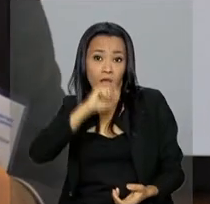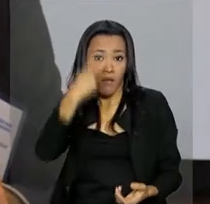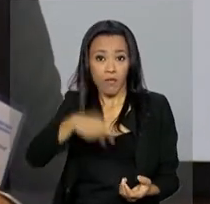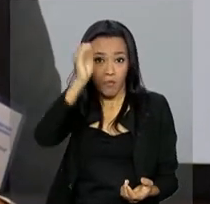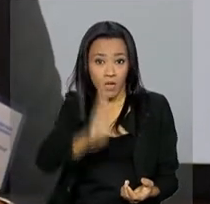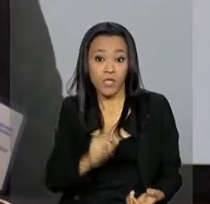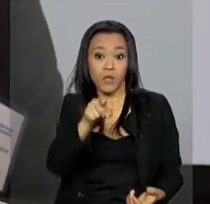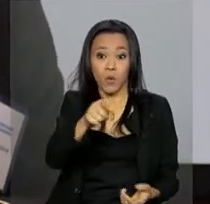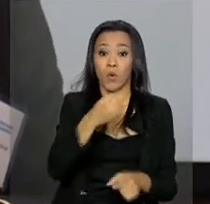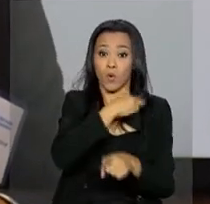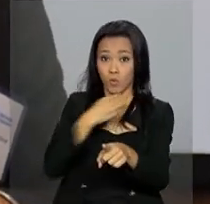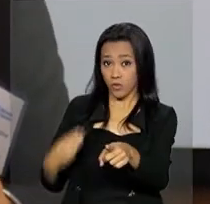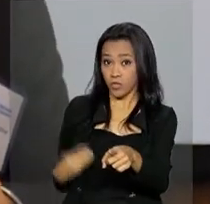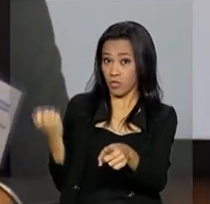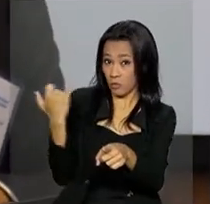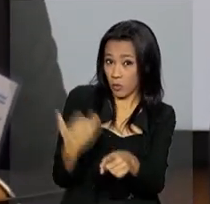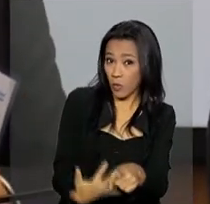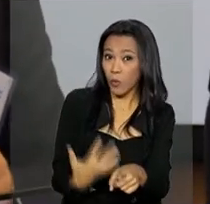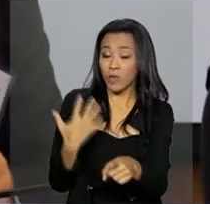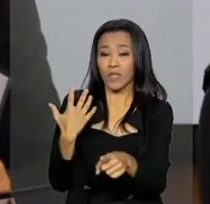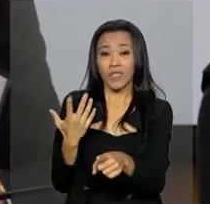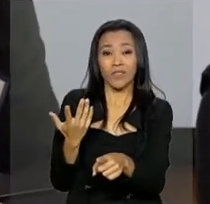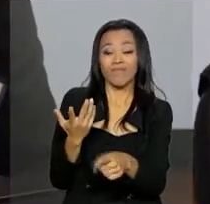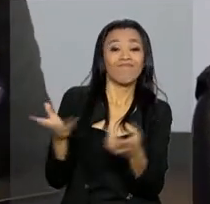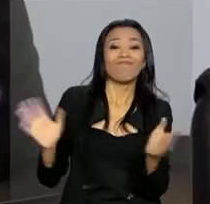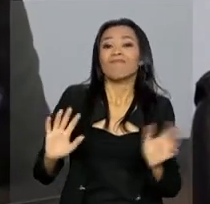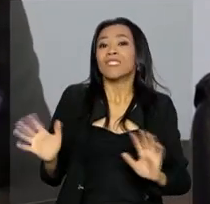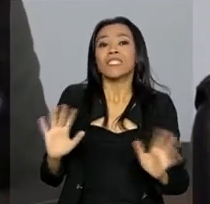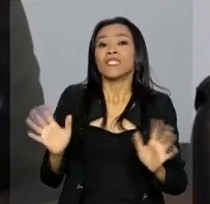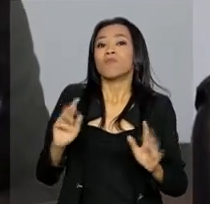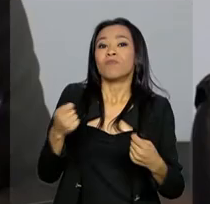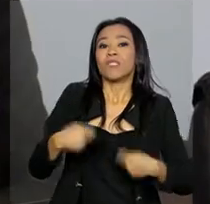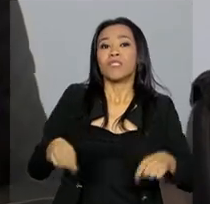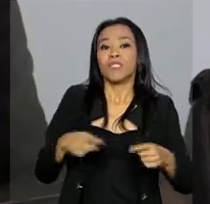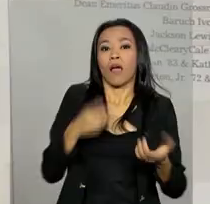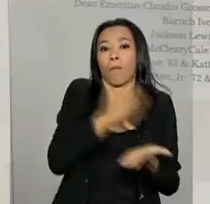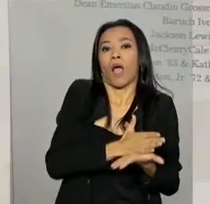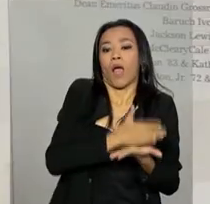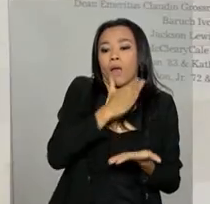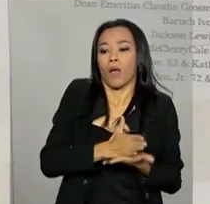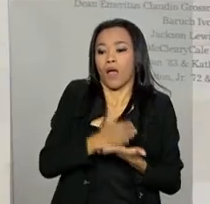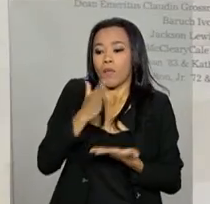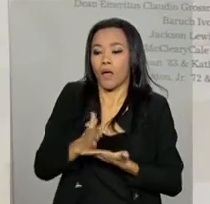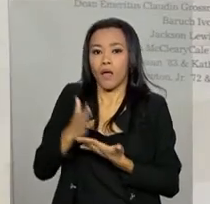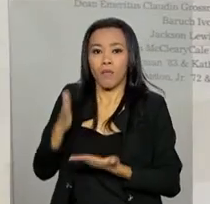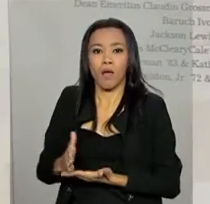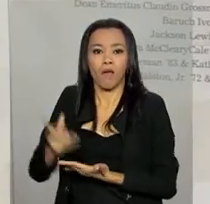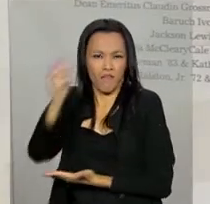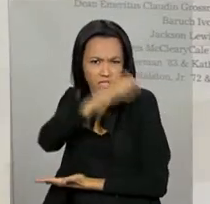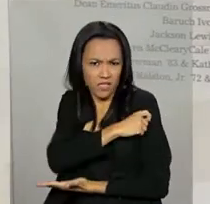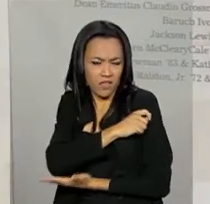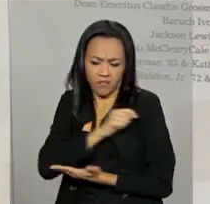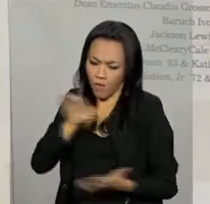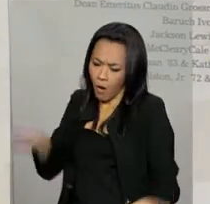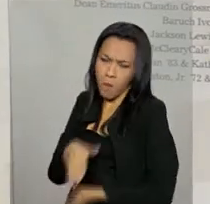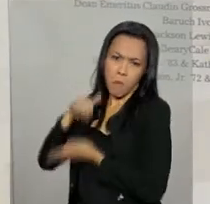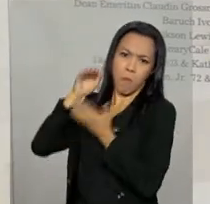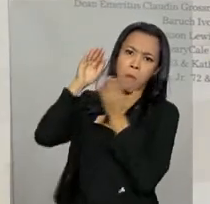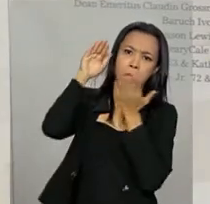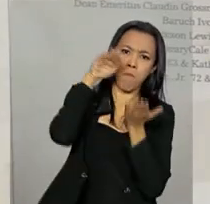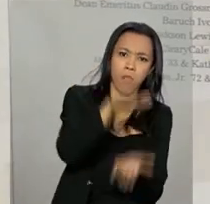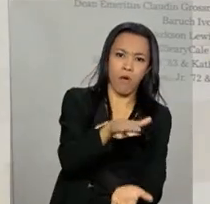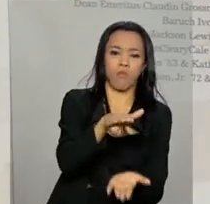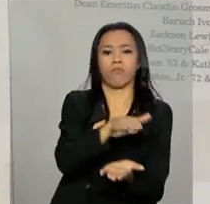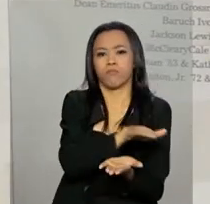que a situação atual do país não exige que seja feito o fracionamento da vacina nas condições de hoje